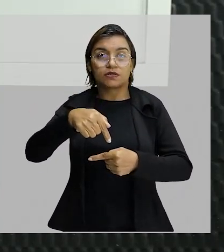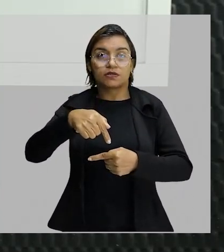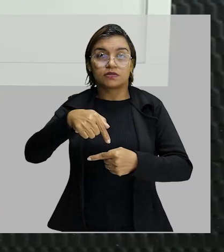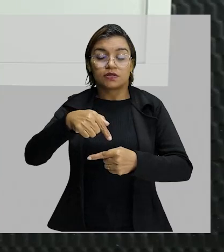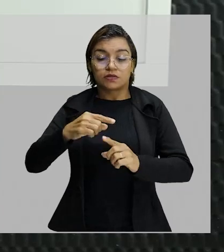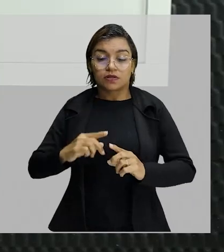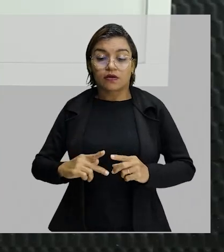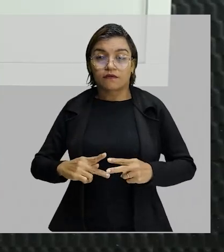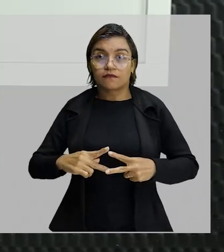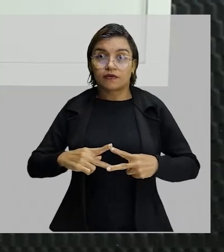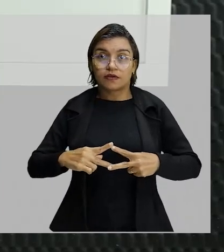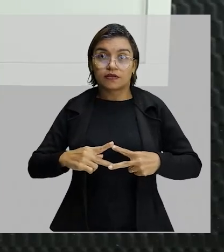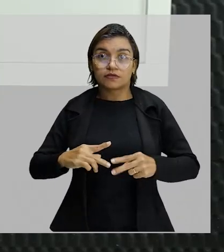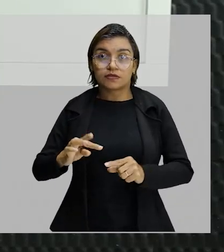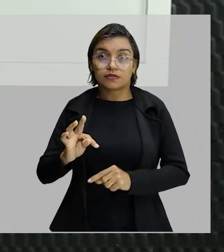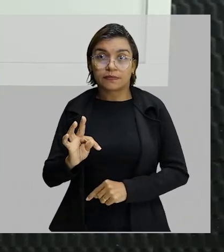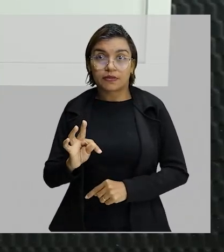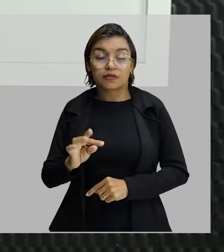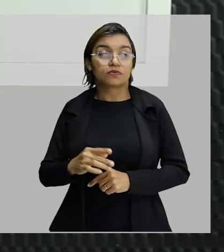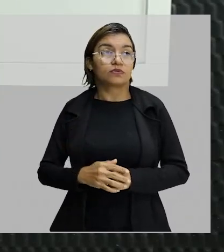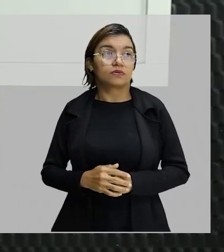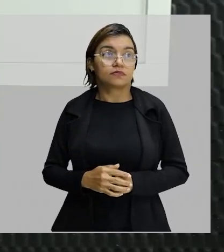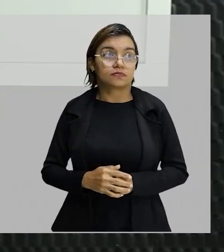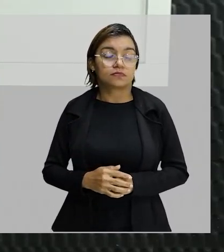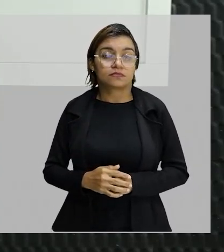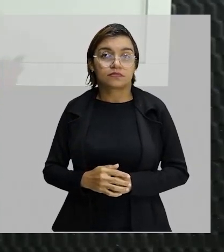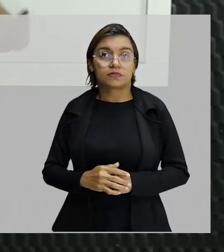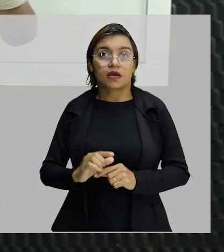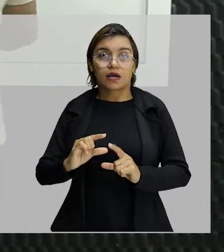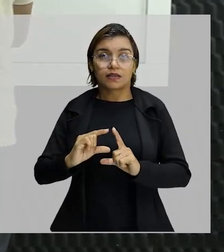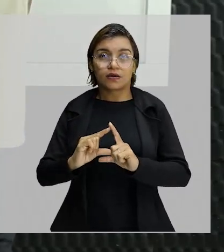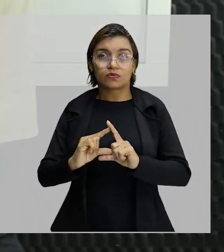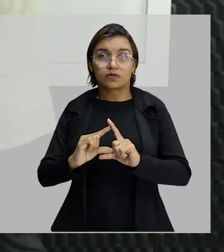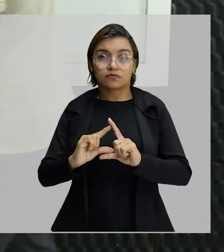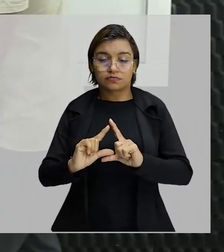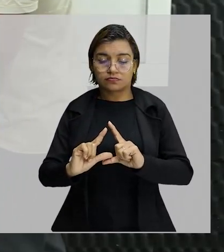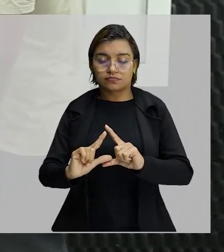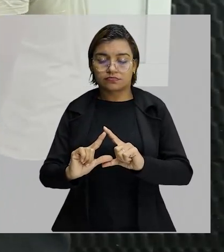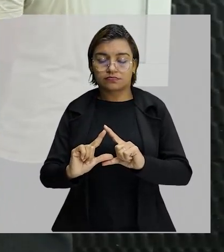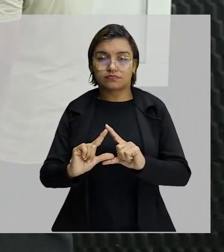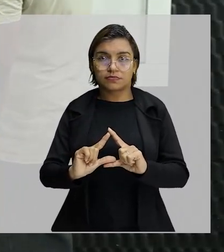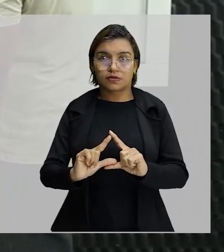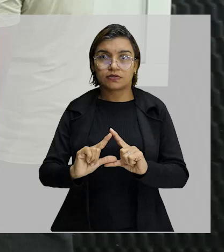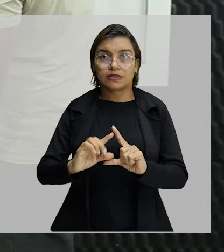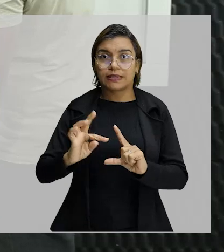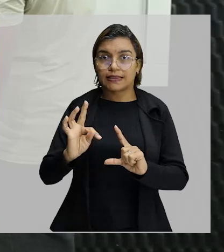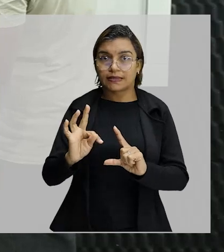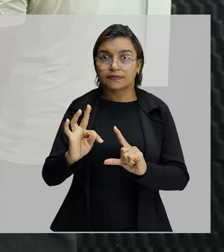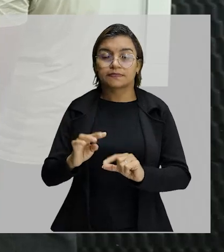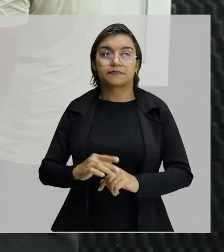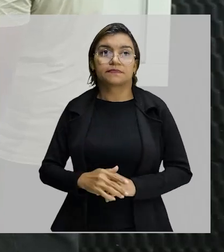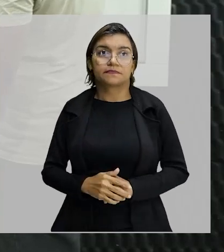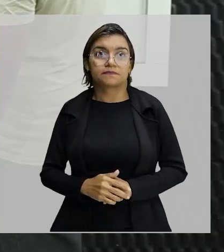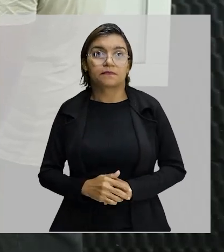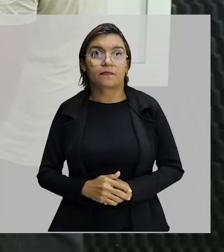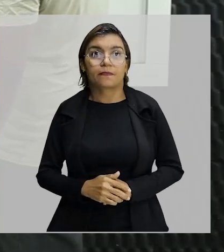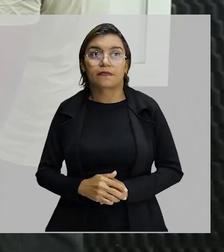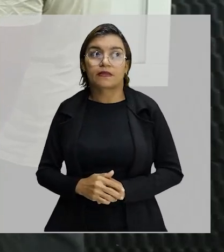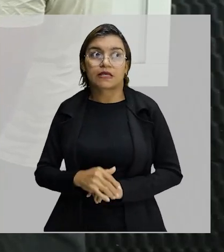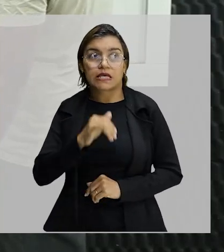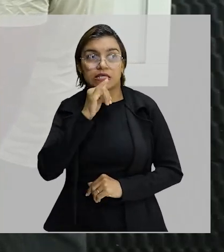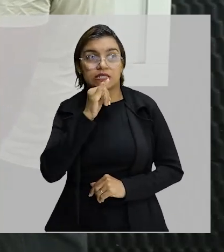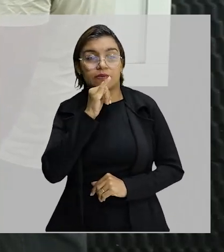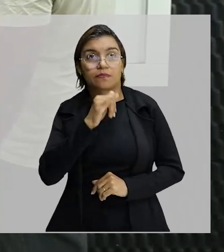de temperatura e é massa vezes calor específico. Então nós podemos dizer o seguinte, ó, que quantidade de